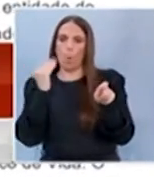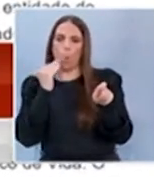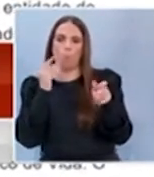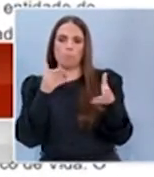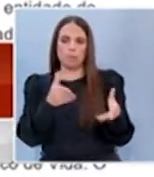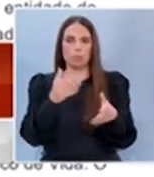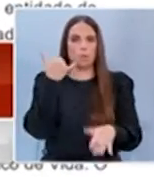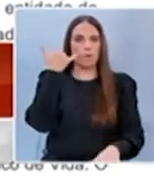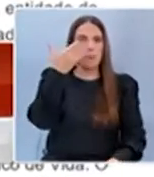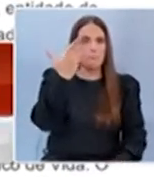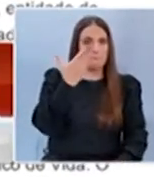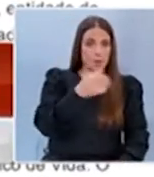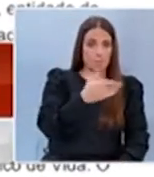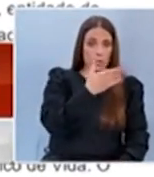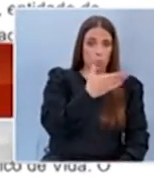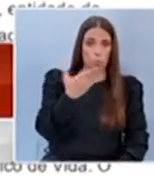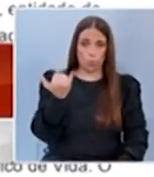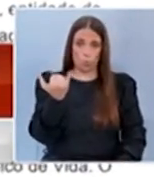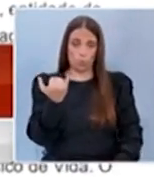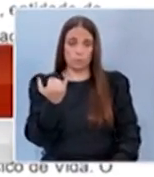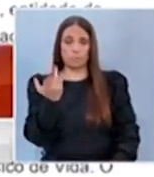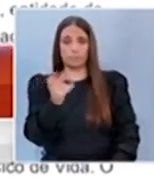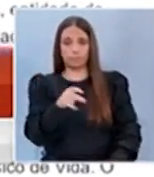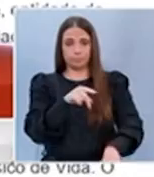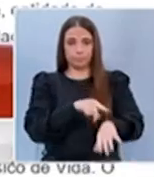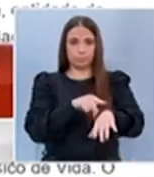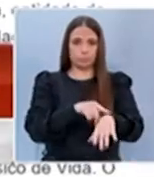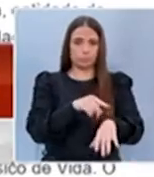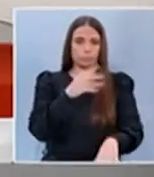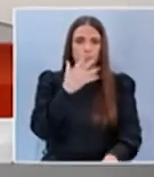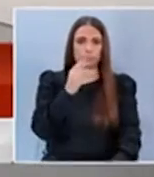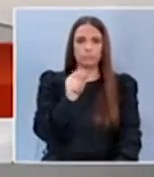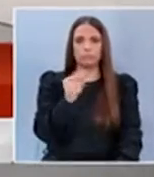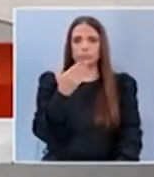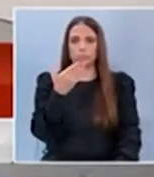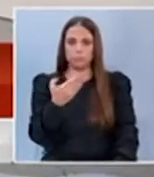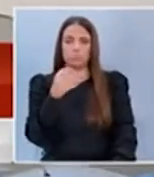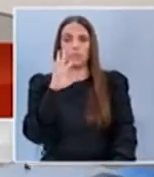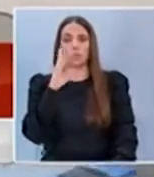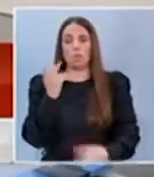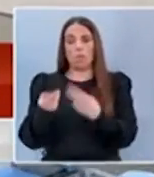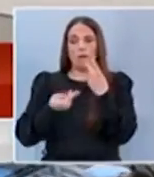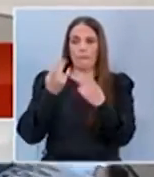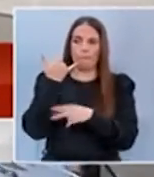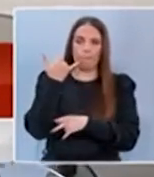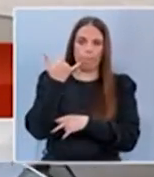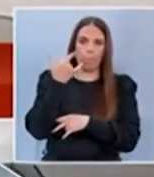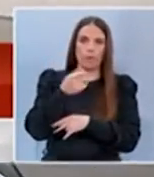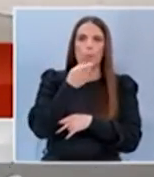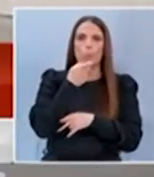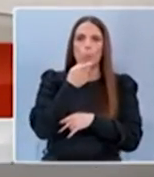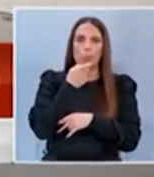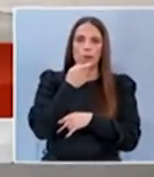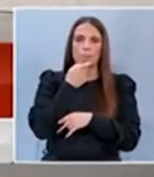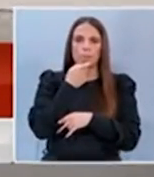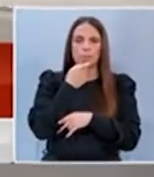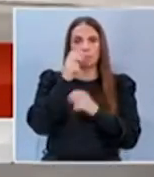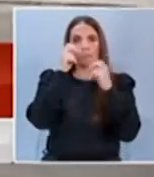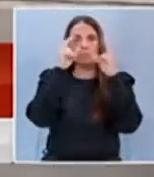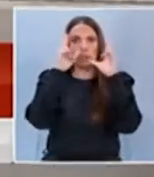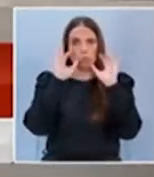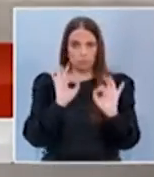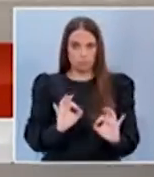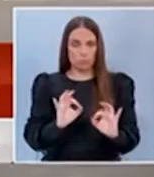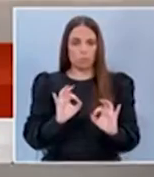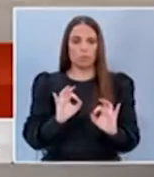que a primeira chamada para o 112 foi feita às 17h07. Durante a triagem telefónica, o árbitro ainda recuperou a consciência